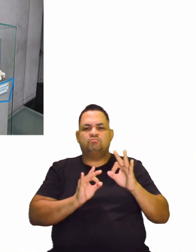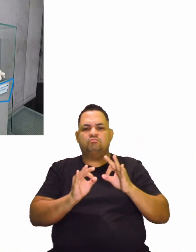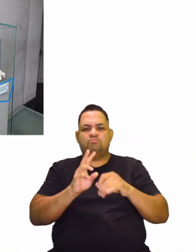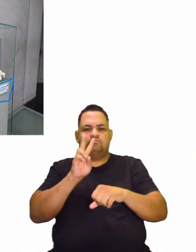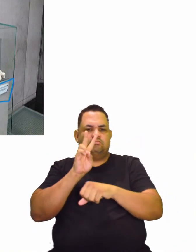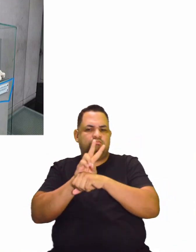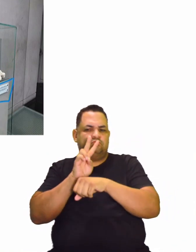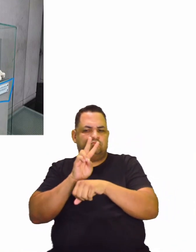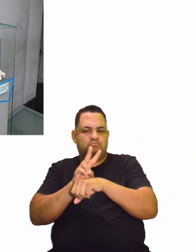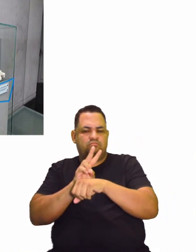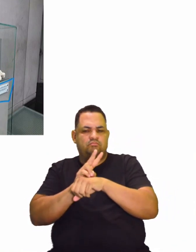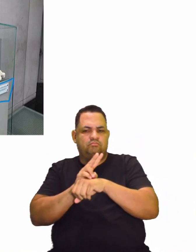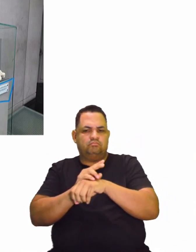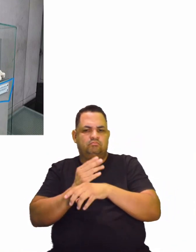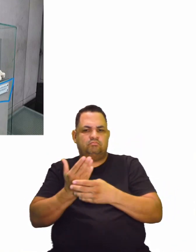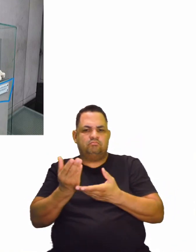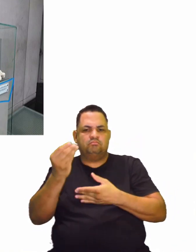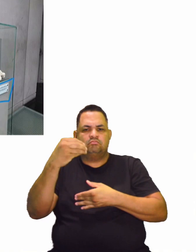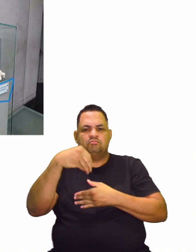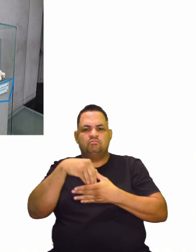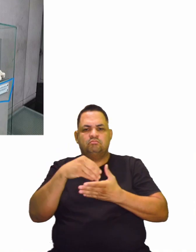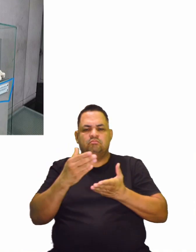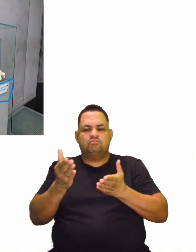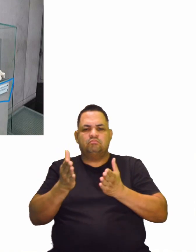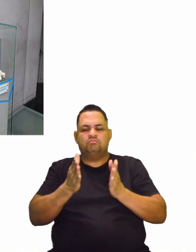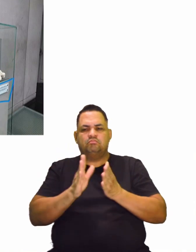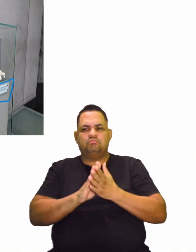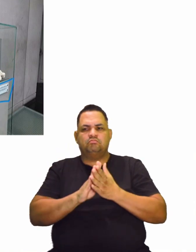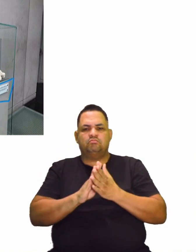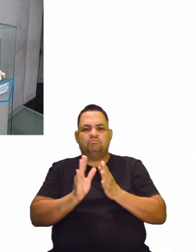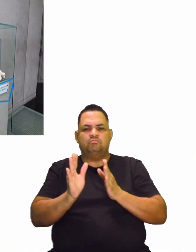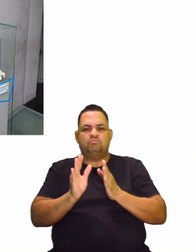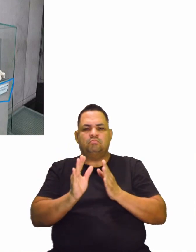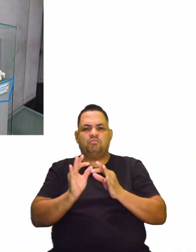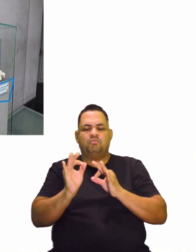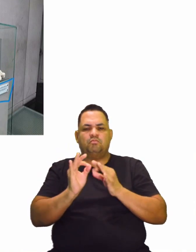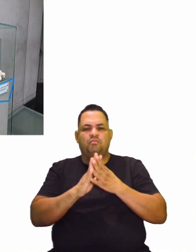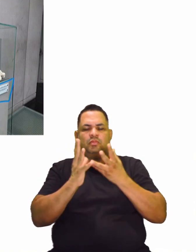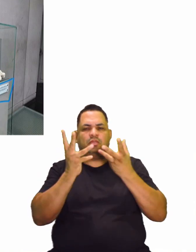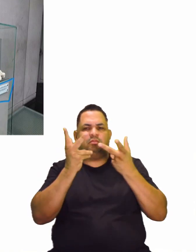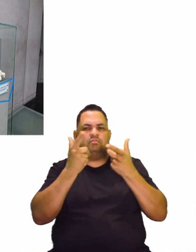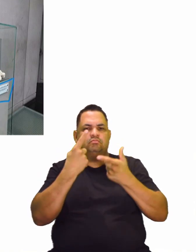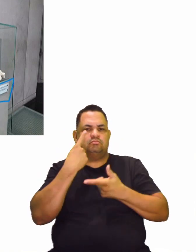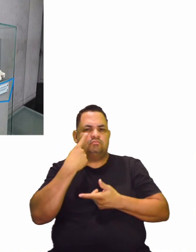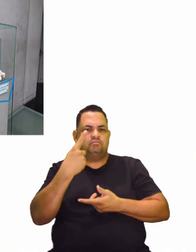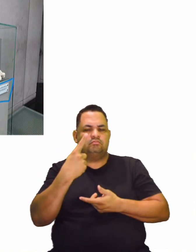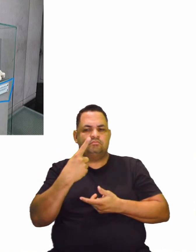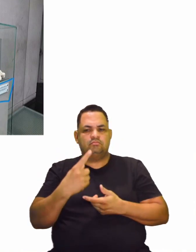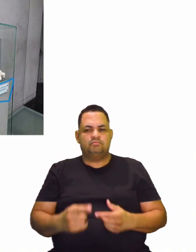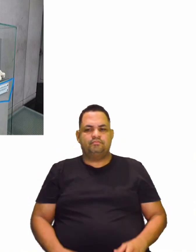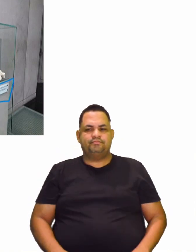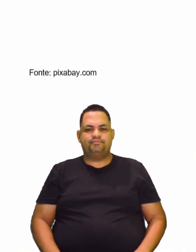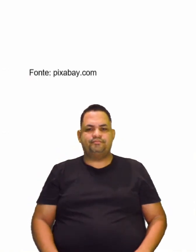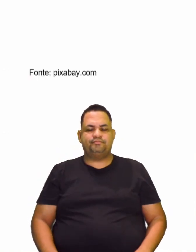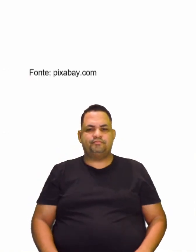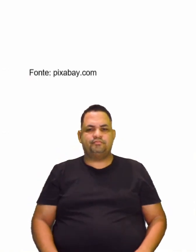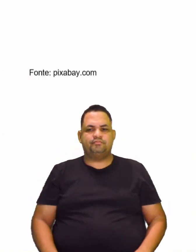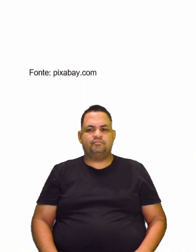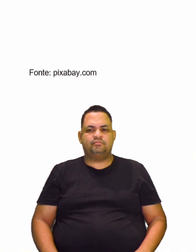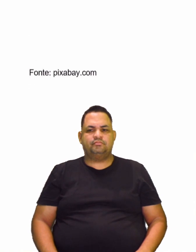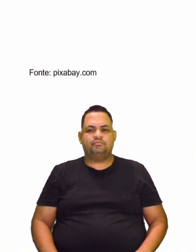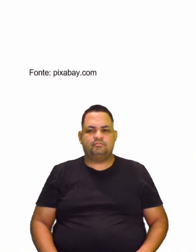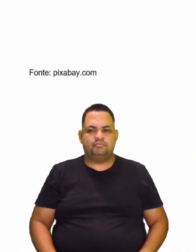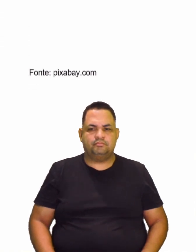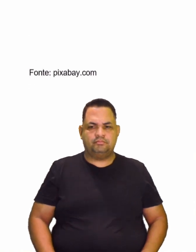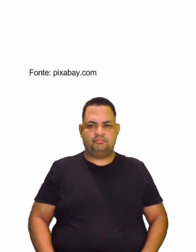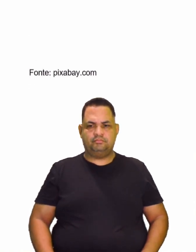preservados desde a cultura mesmo, do período, com certeza é maravilhoso. Vamos conhecer então cada um desses